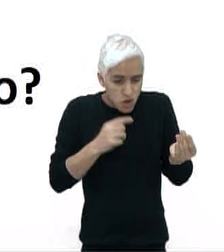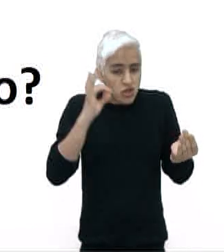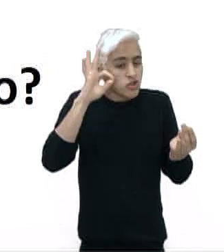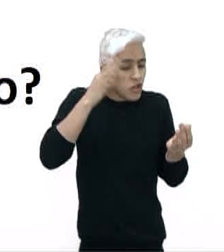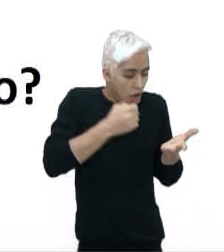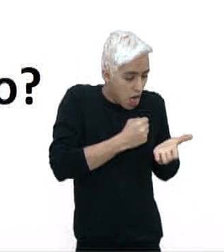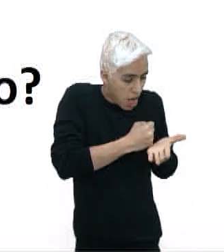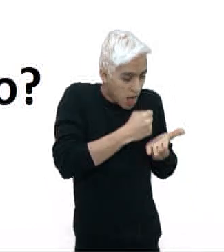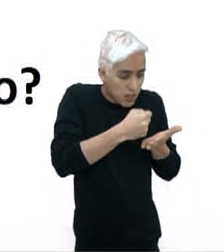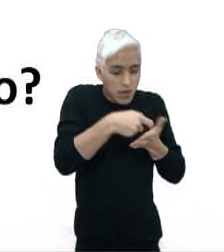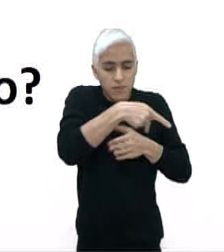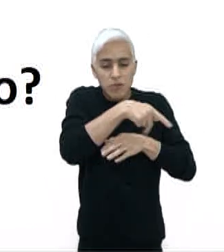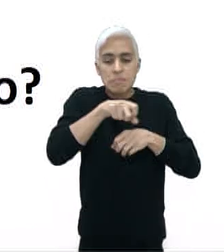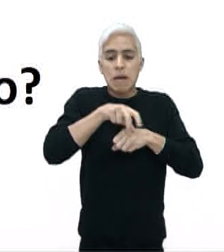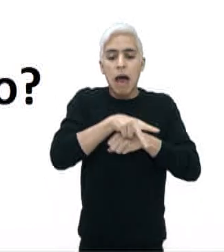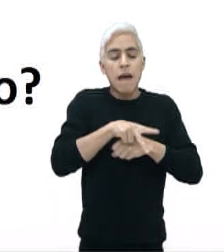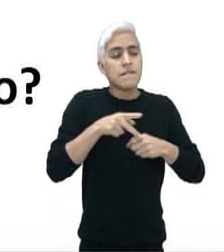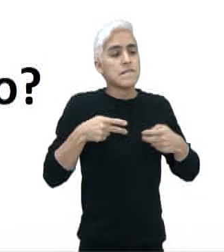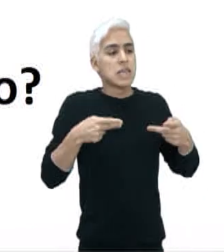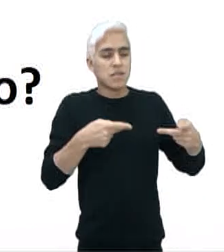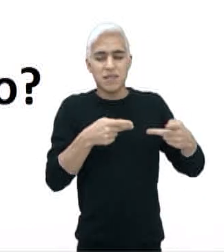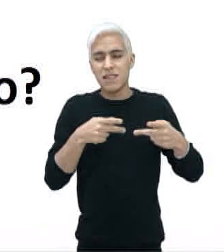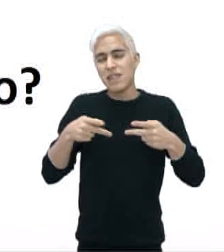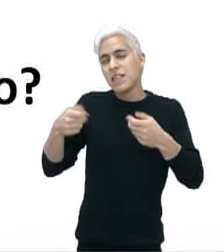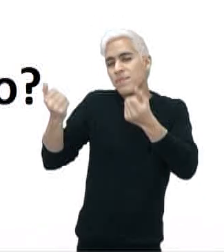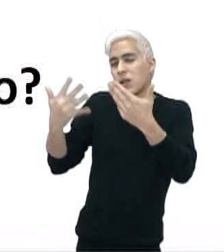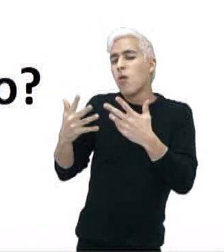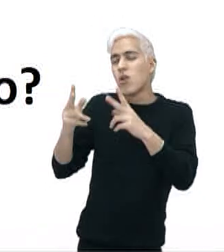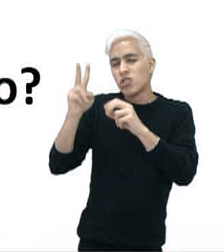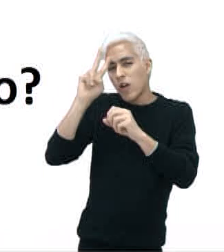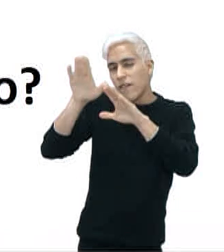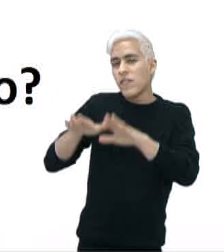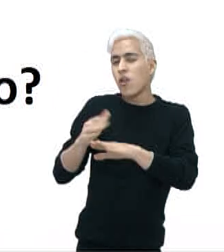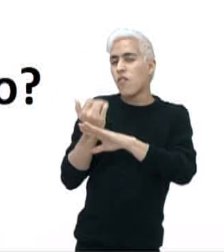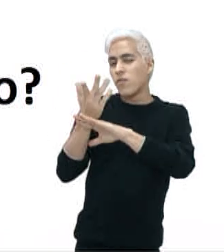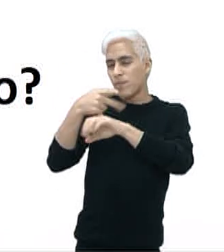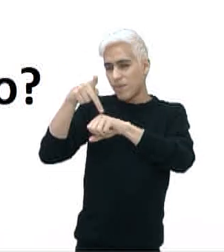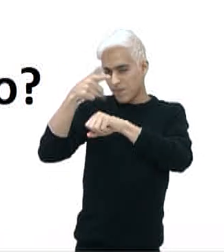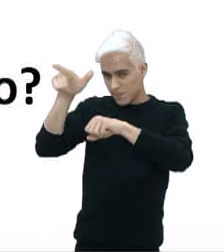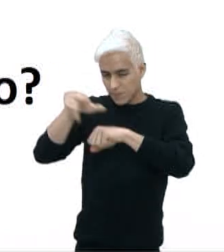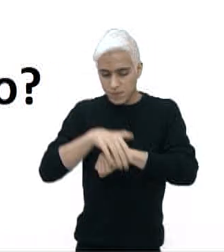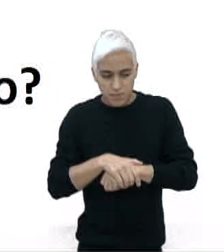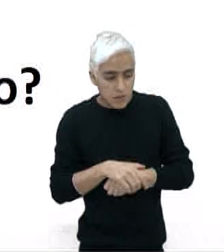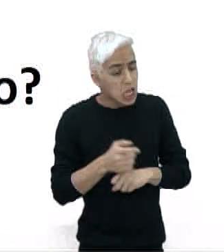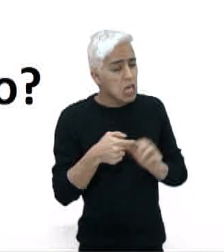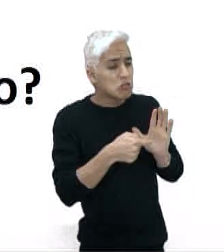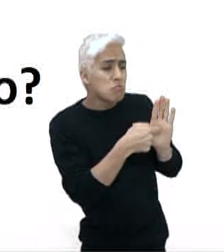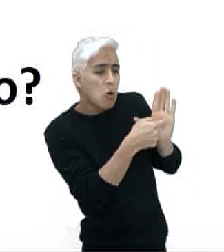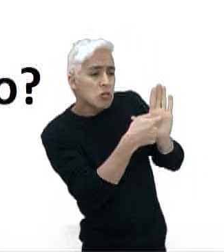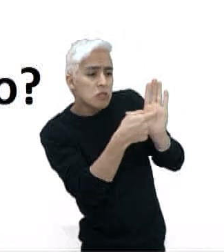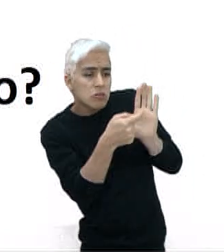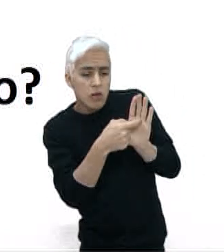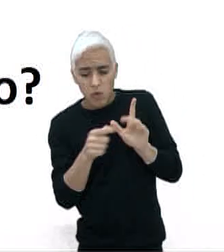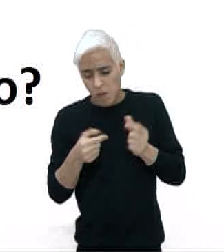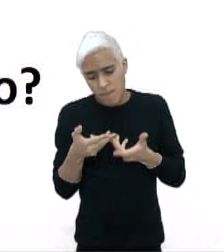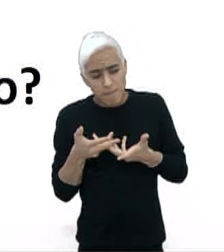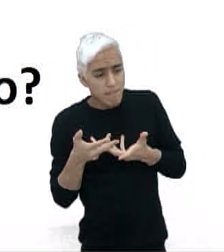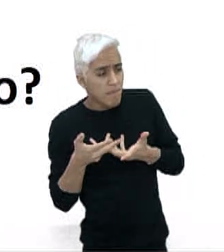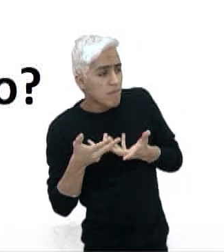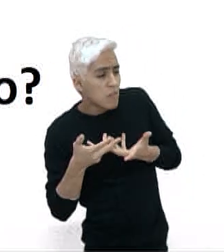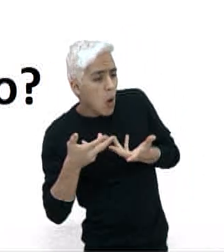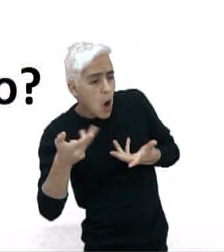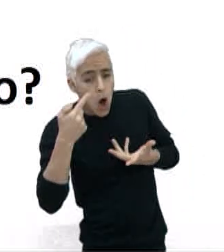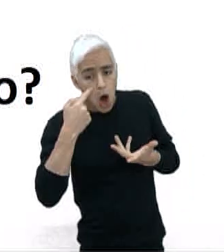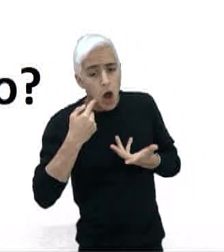professor visitante. Ele está falando quando ele ficou fora do país. Fiz também exposições e comecei a expor a experiência do